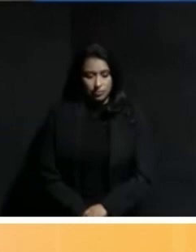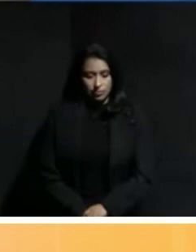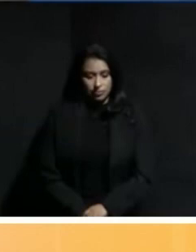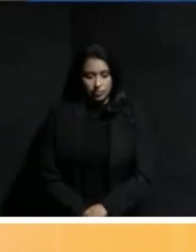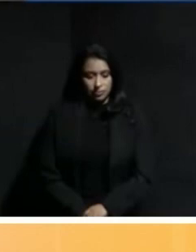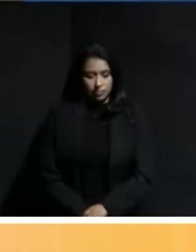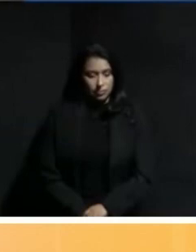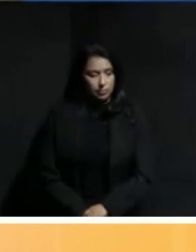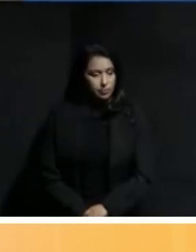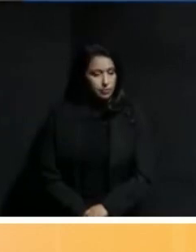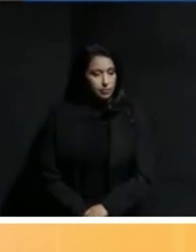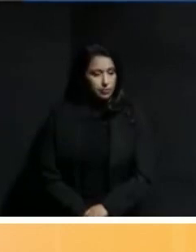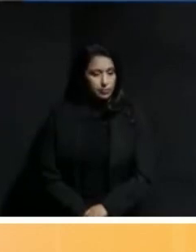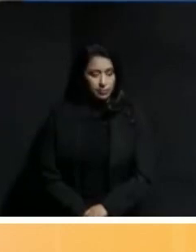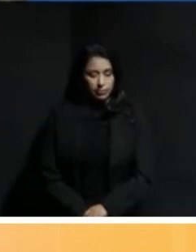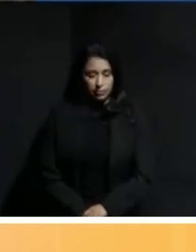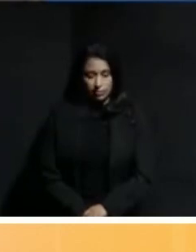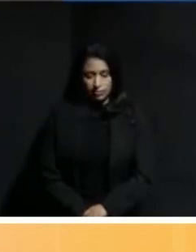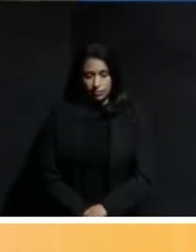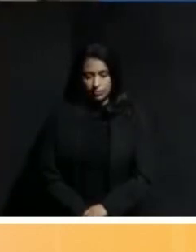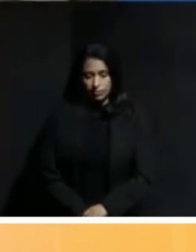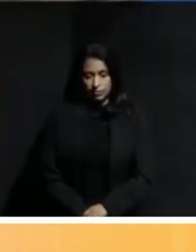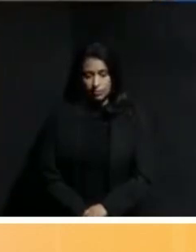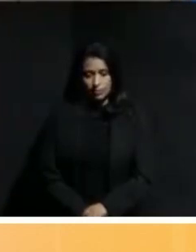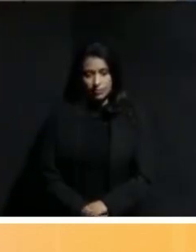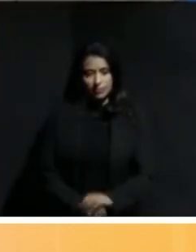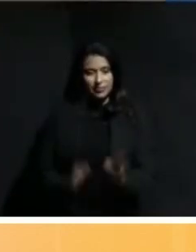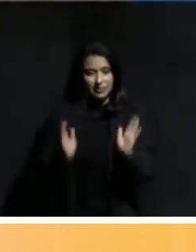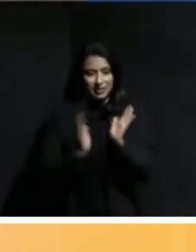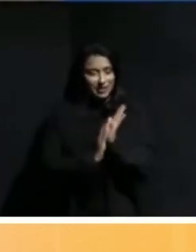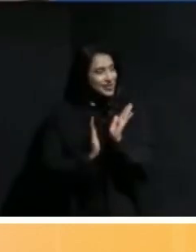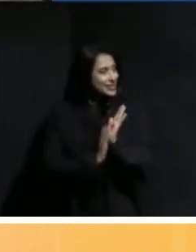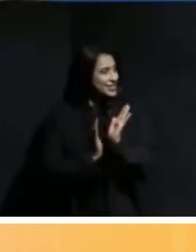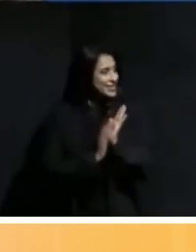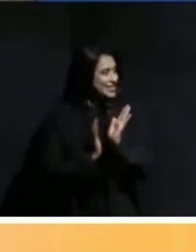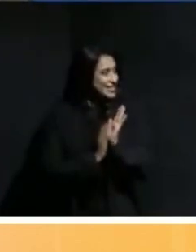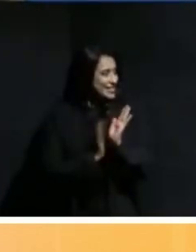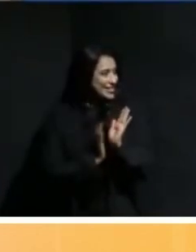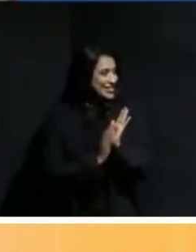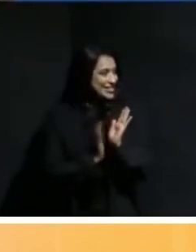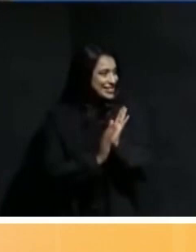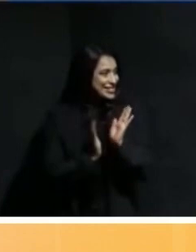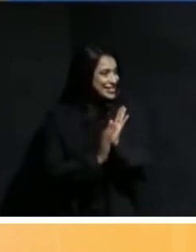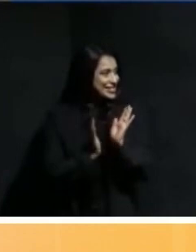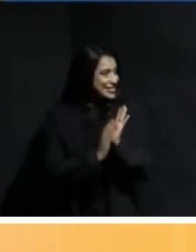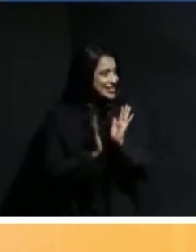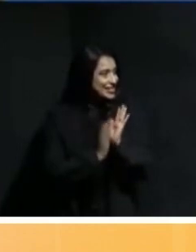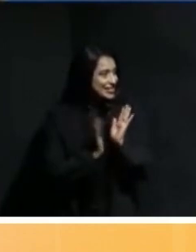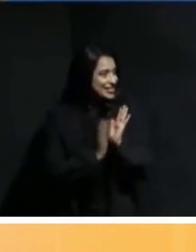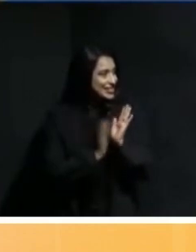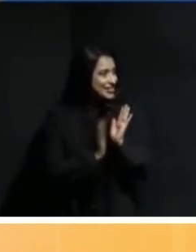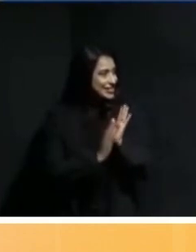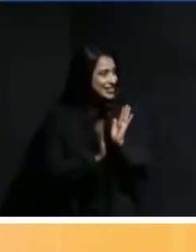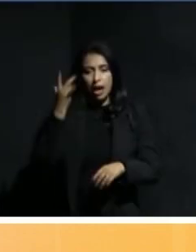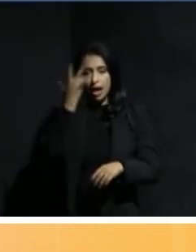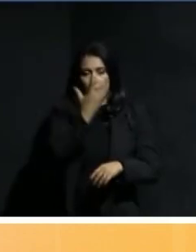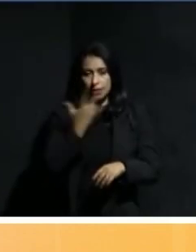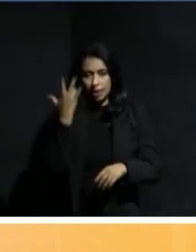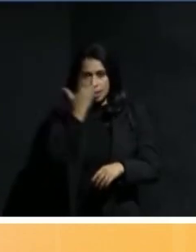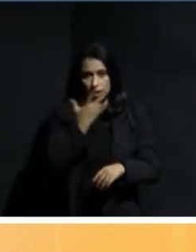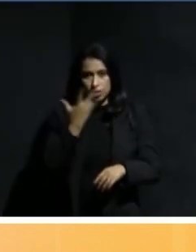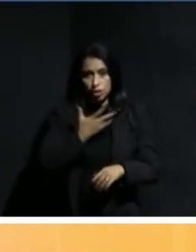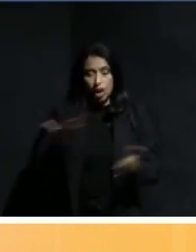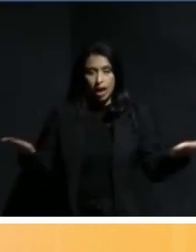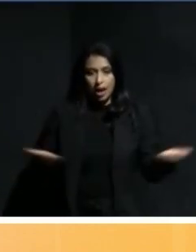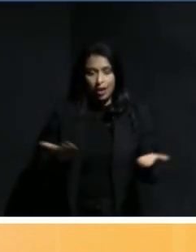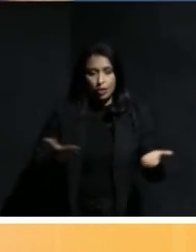no Senado Federal. Se isso acontecer, então a PEC vai ser promulgada antes mesmo do previsto, antes do fim do ano. A gente